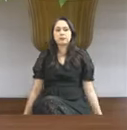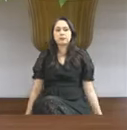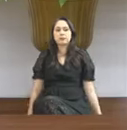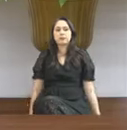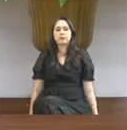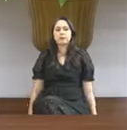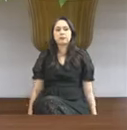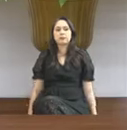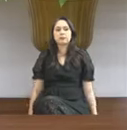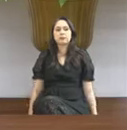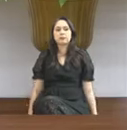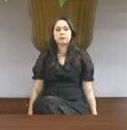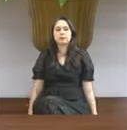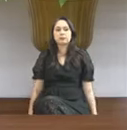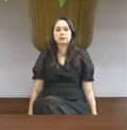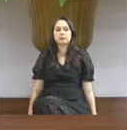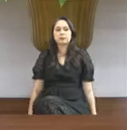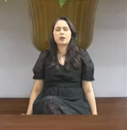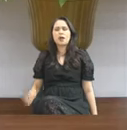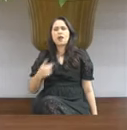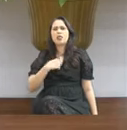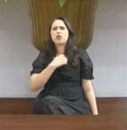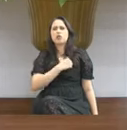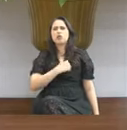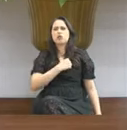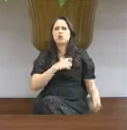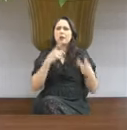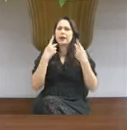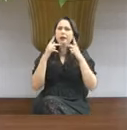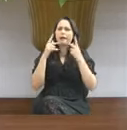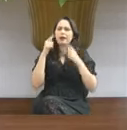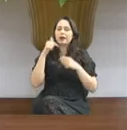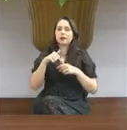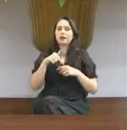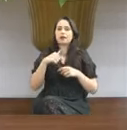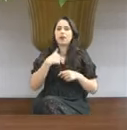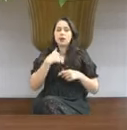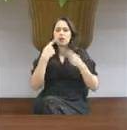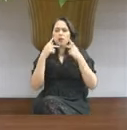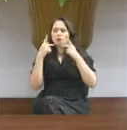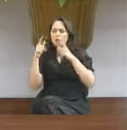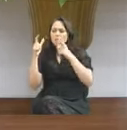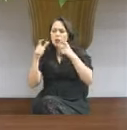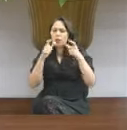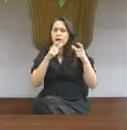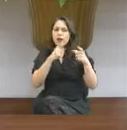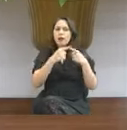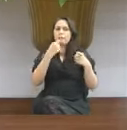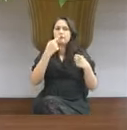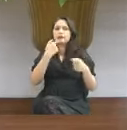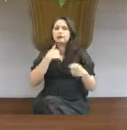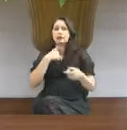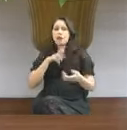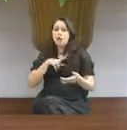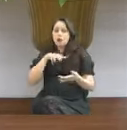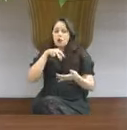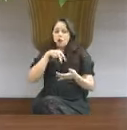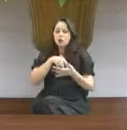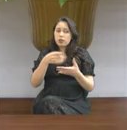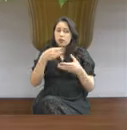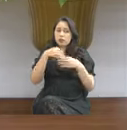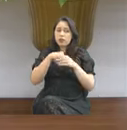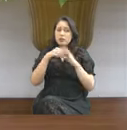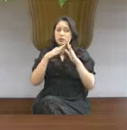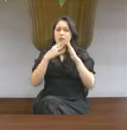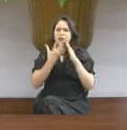Eu estava com saudade de pregar aqui, irmão. Eu prego em muito lugar, mas quando eu prego na minha igreja, eu sinto que eu sou chamado, porque pregar fora é uma